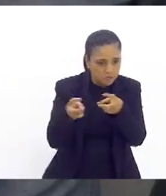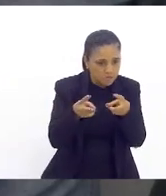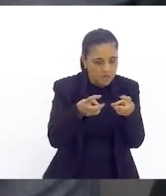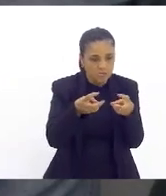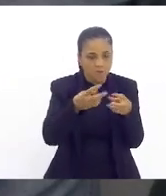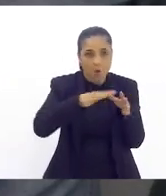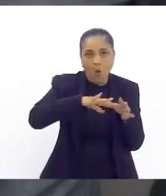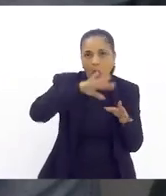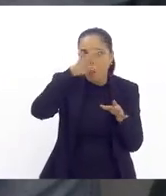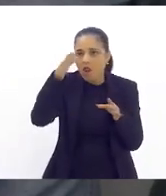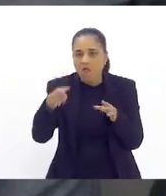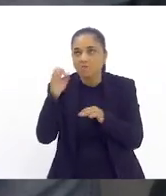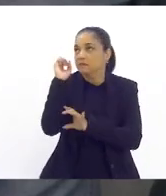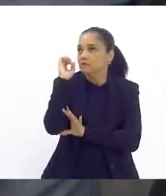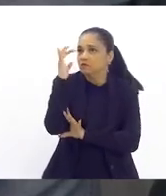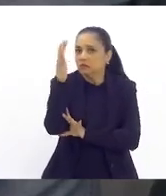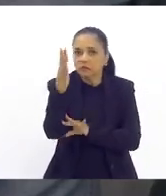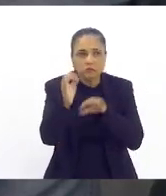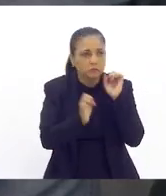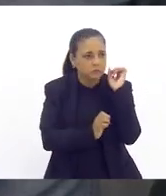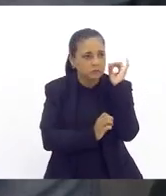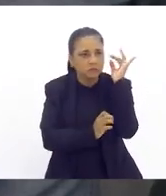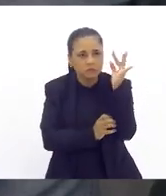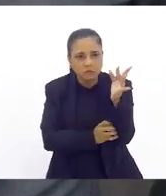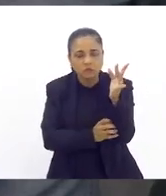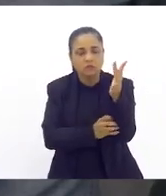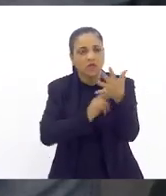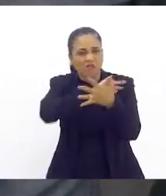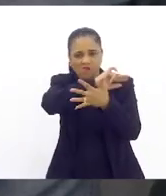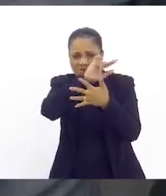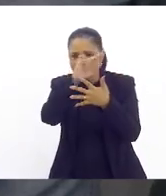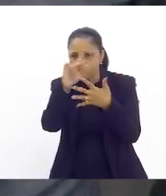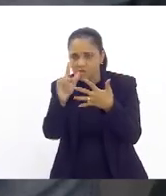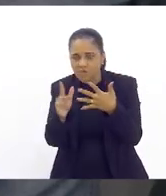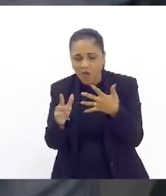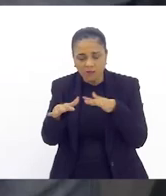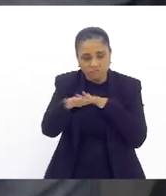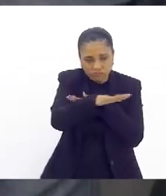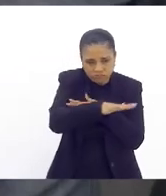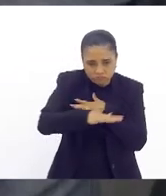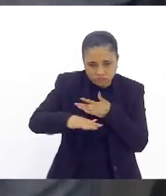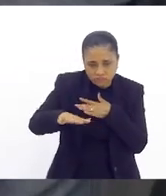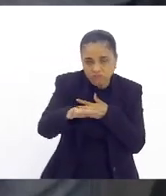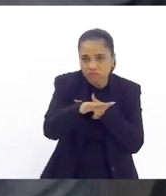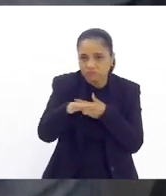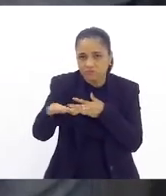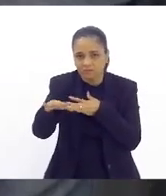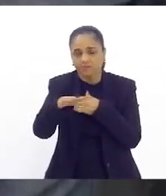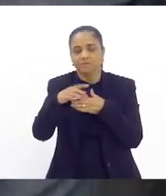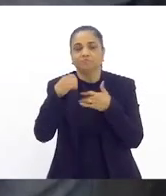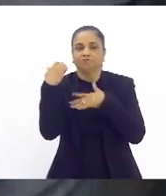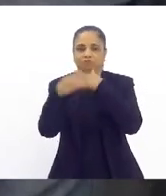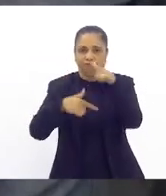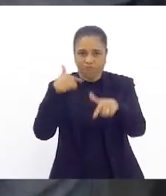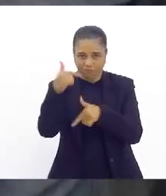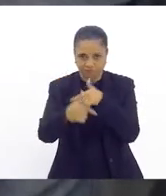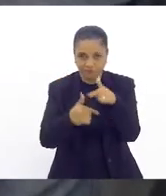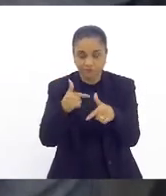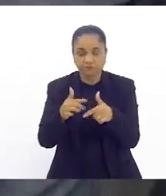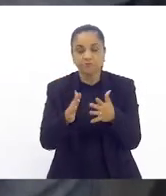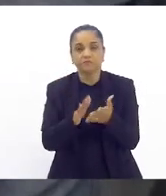relevo vegetação toda diversidade que compõem a nossa área de concessão Mas